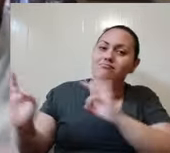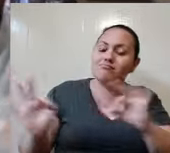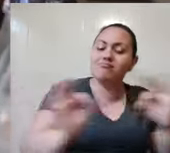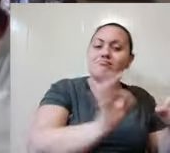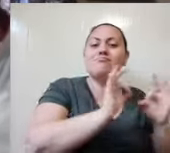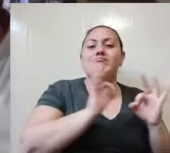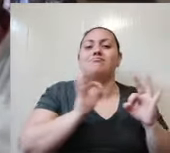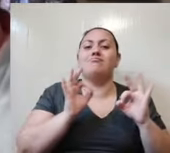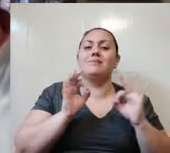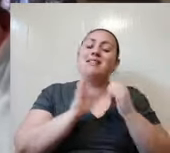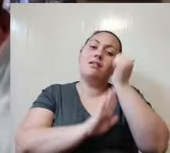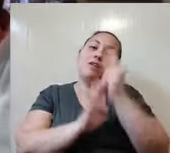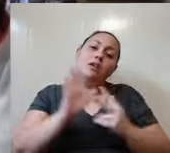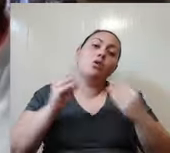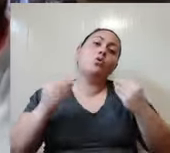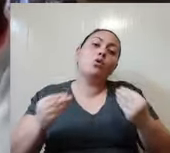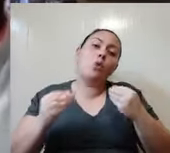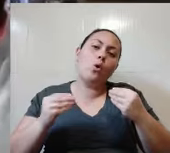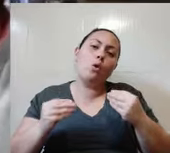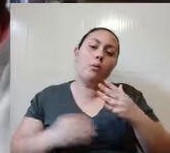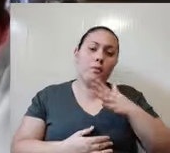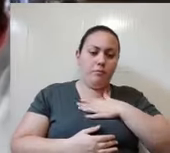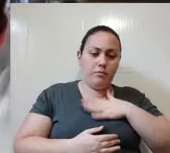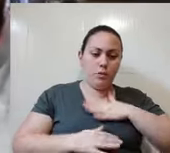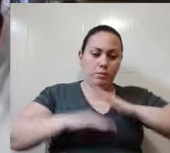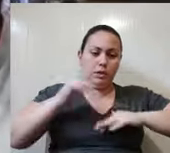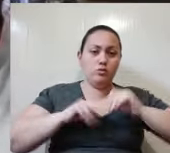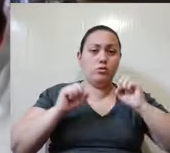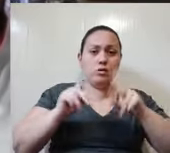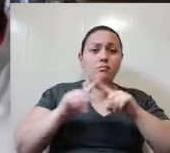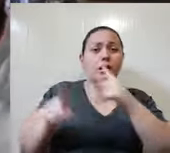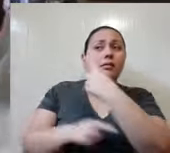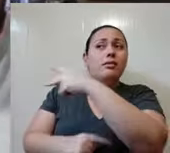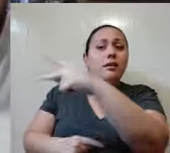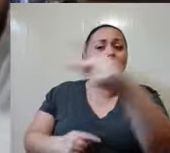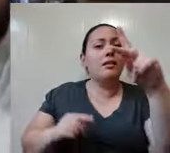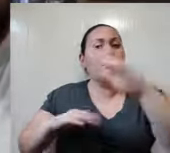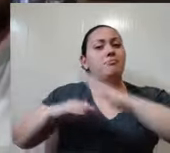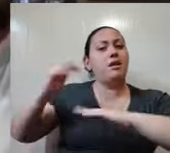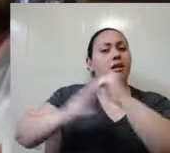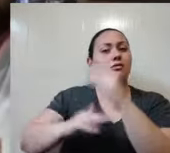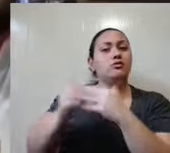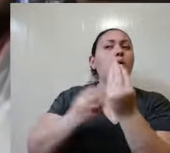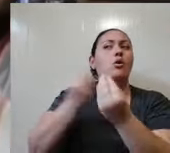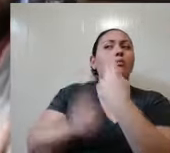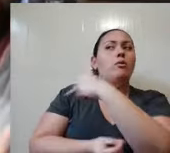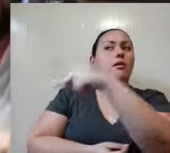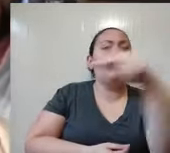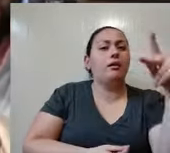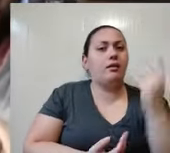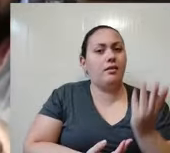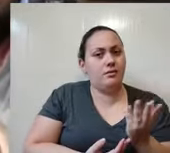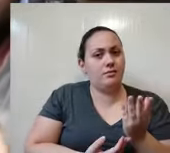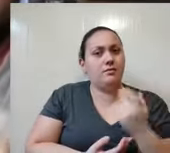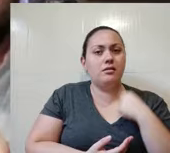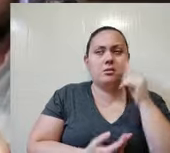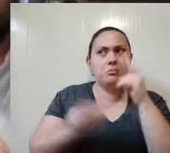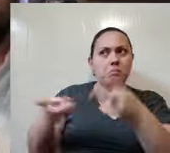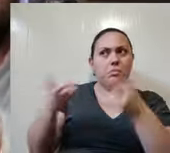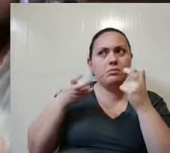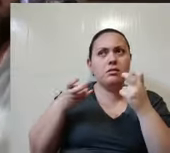correta como é que também é o desempenho das outras pessoas relacionadas a isso. E, a partir disso, o quanto a gente acaba